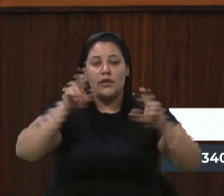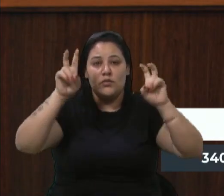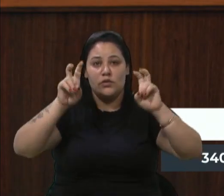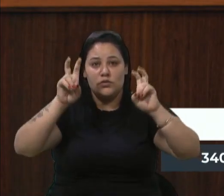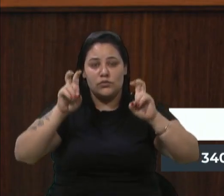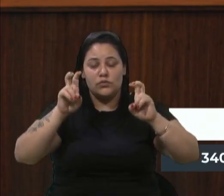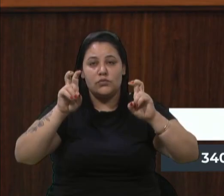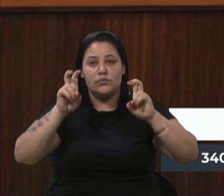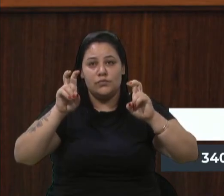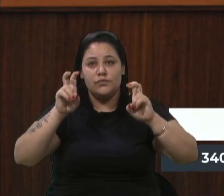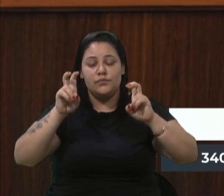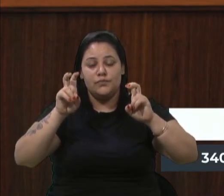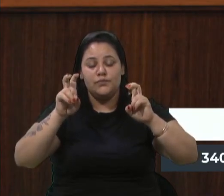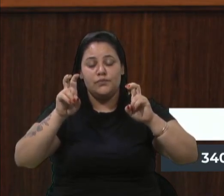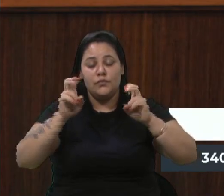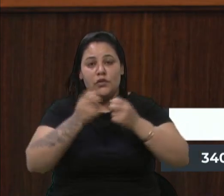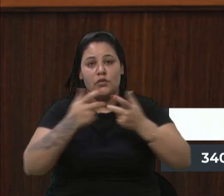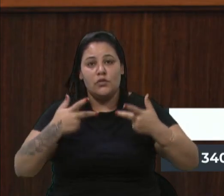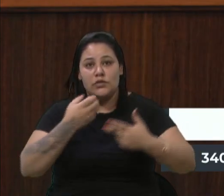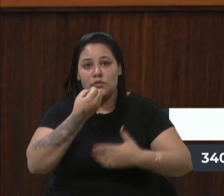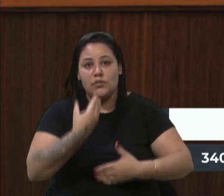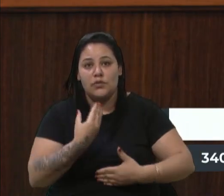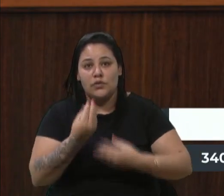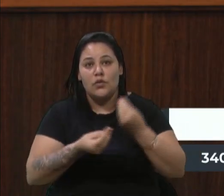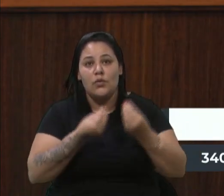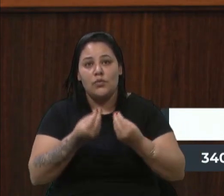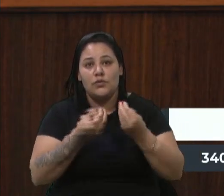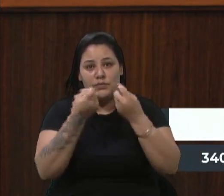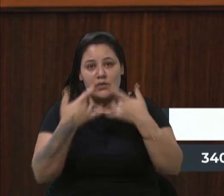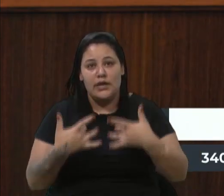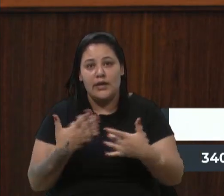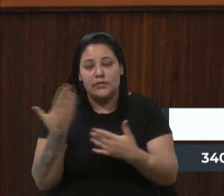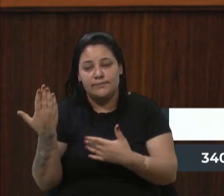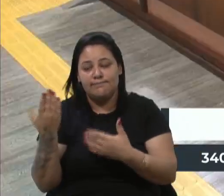algo que vai beneficiá-los, como dito por eles, inclusive. Muito obrigada.